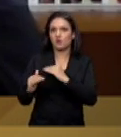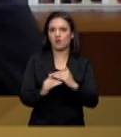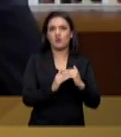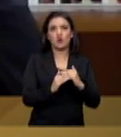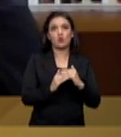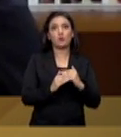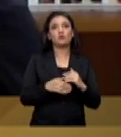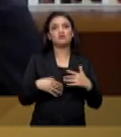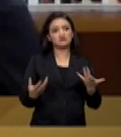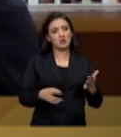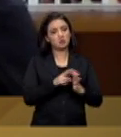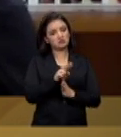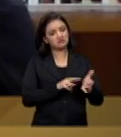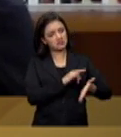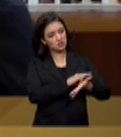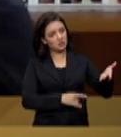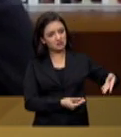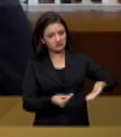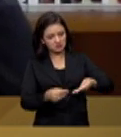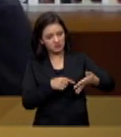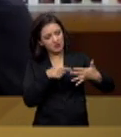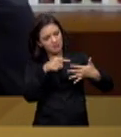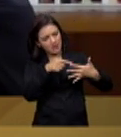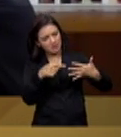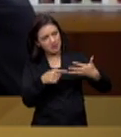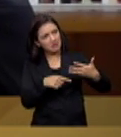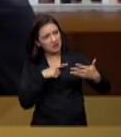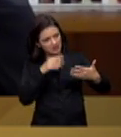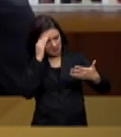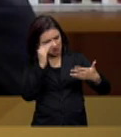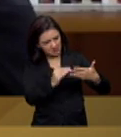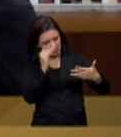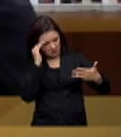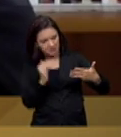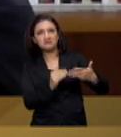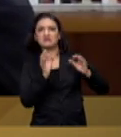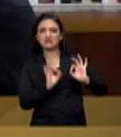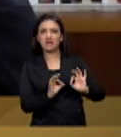aqui. Não havia alternativa para o Supremo Tribunal